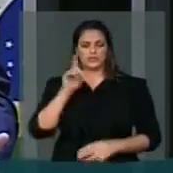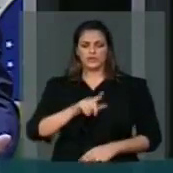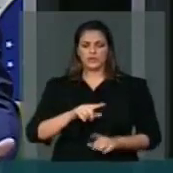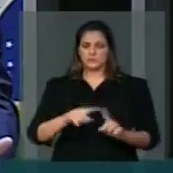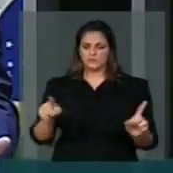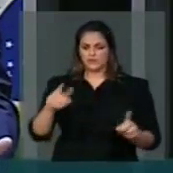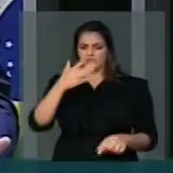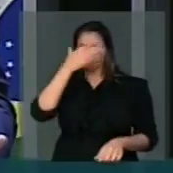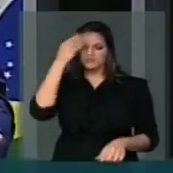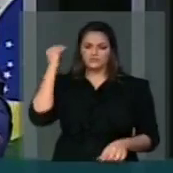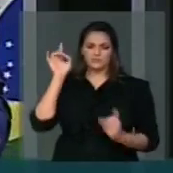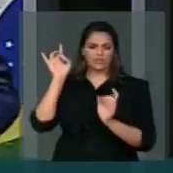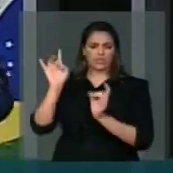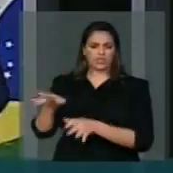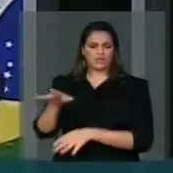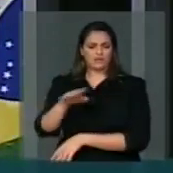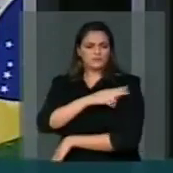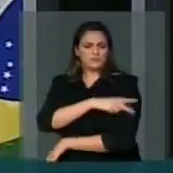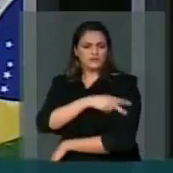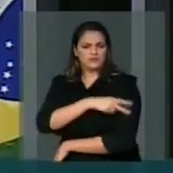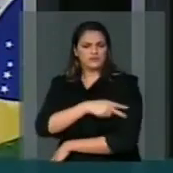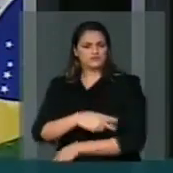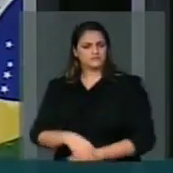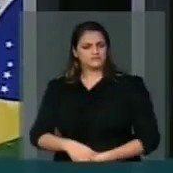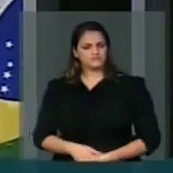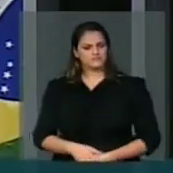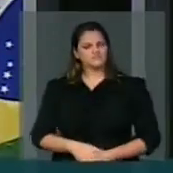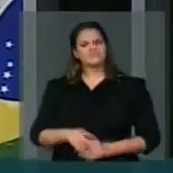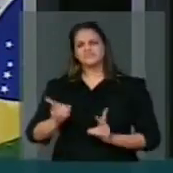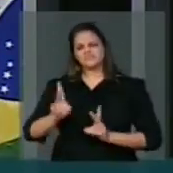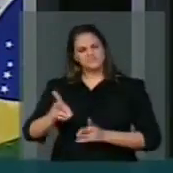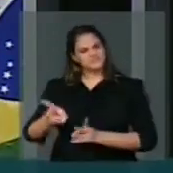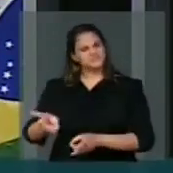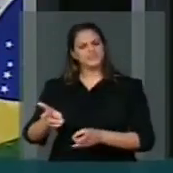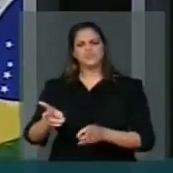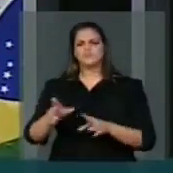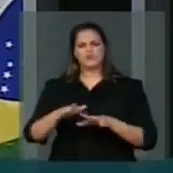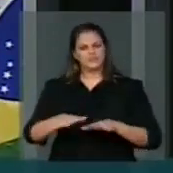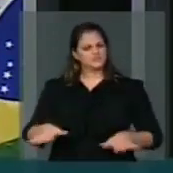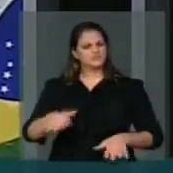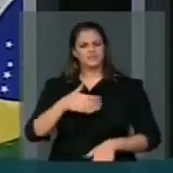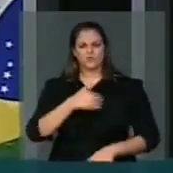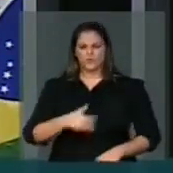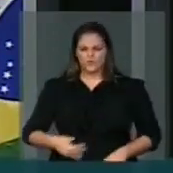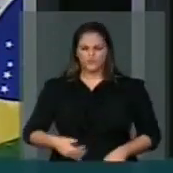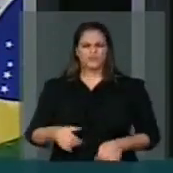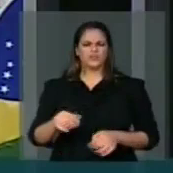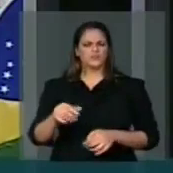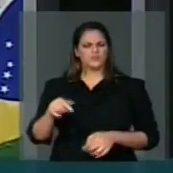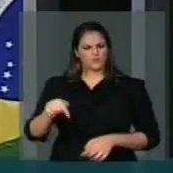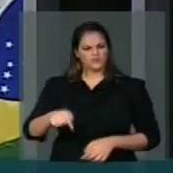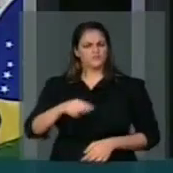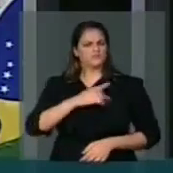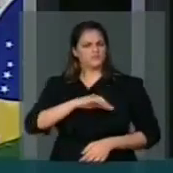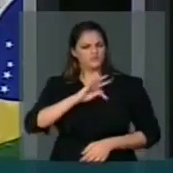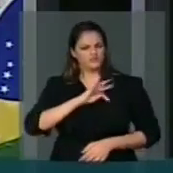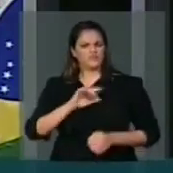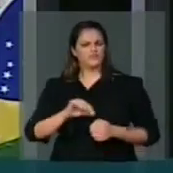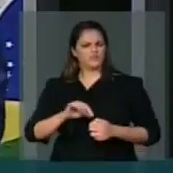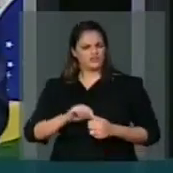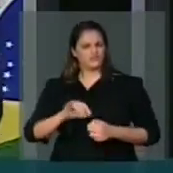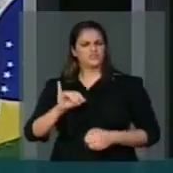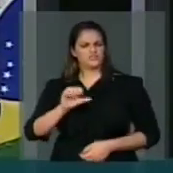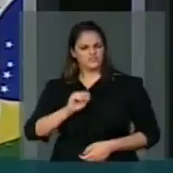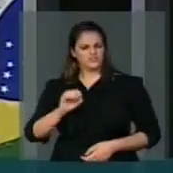esqueceu o Piauí. Aliás, o que tem sido uma constante por parte deste governo. Nós não temos tido